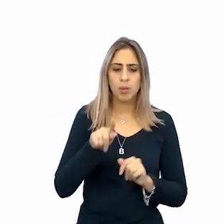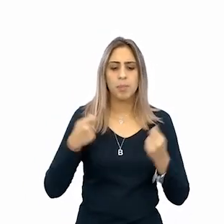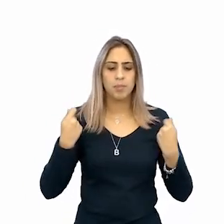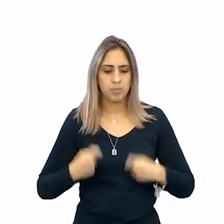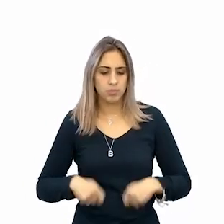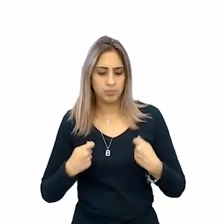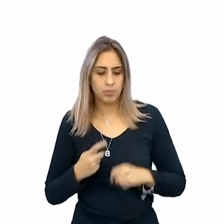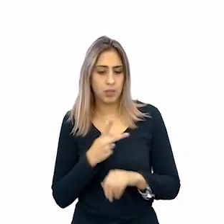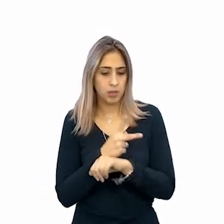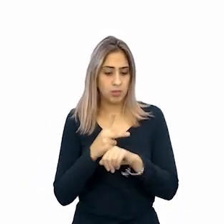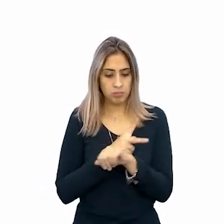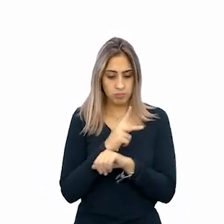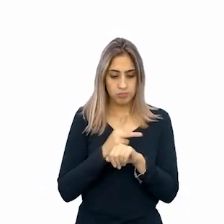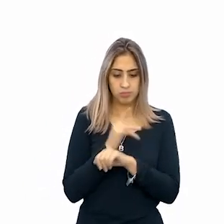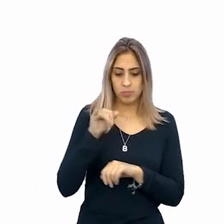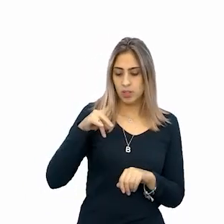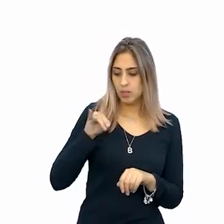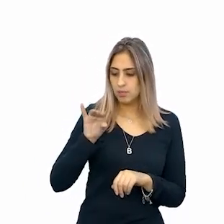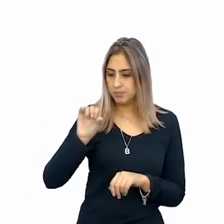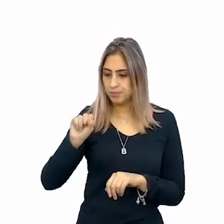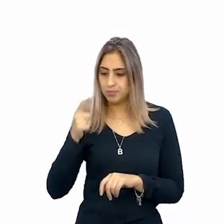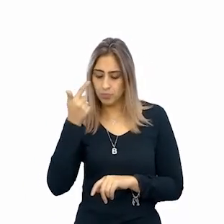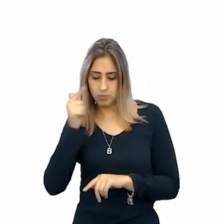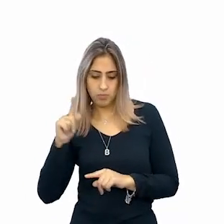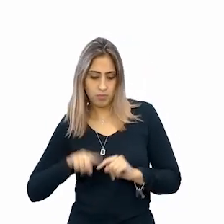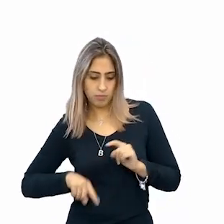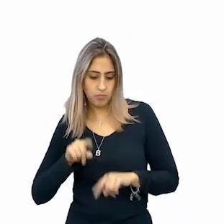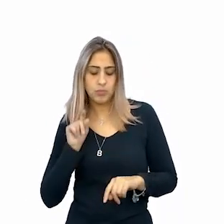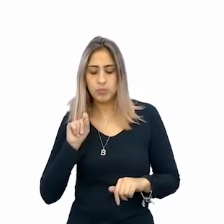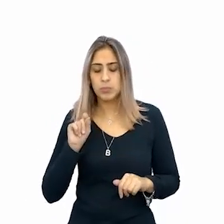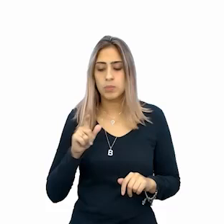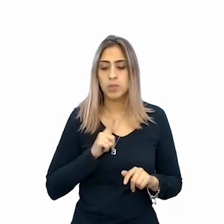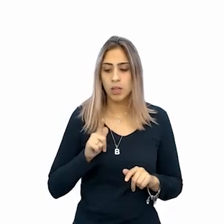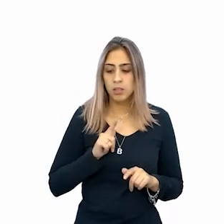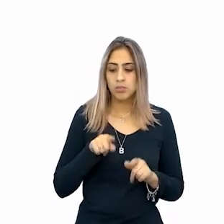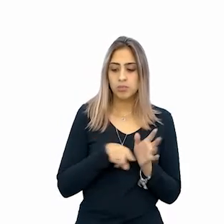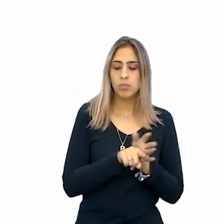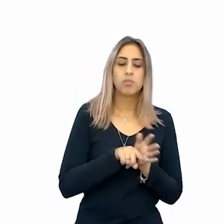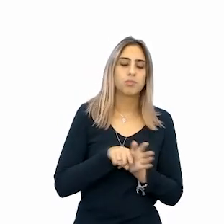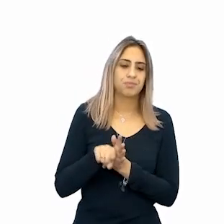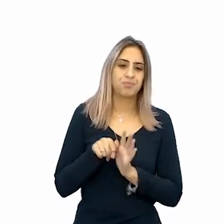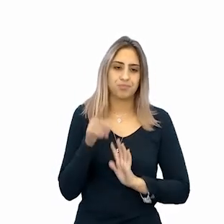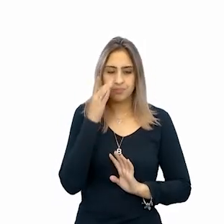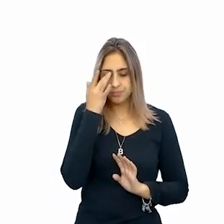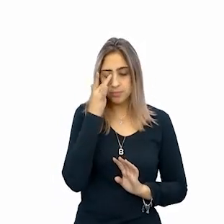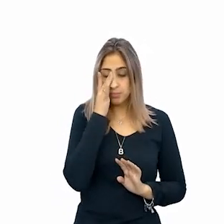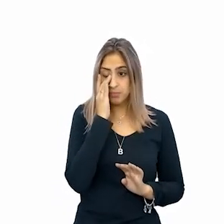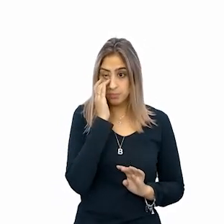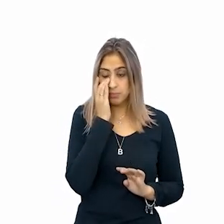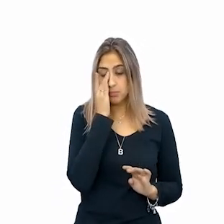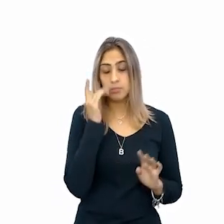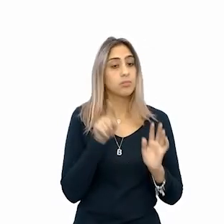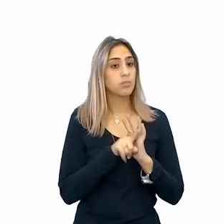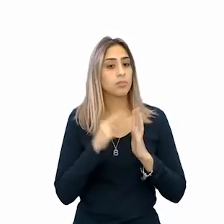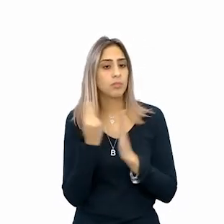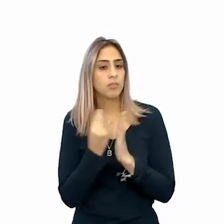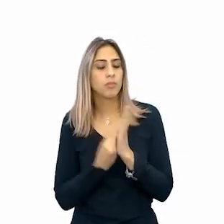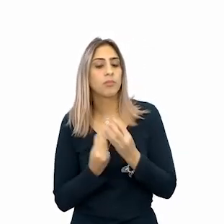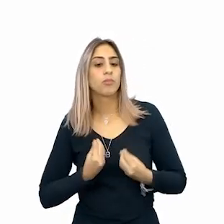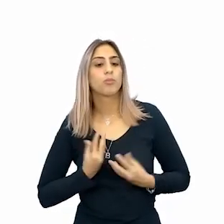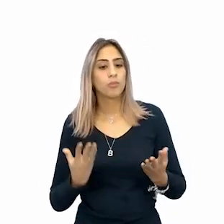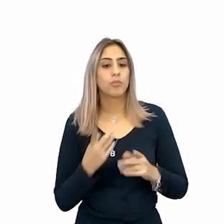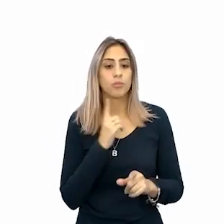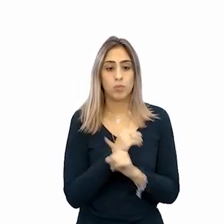precisarem buscar em índices e outros materiais o que se pretende investigar. E também registrar as